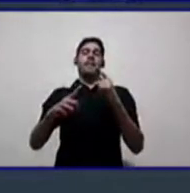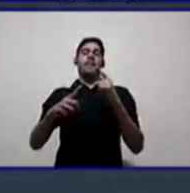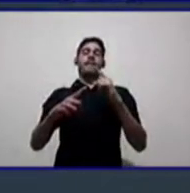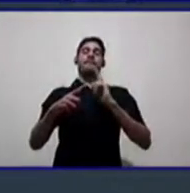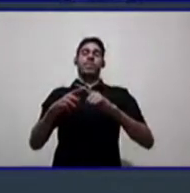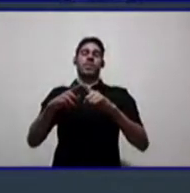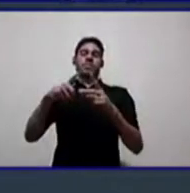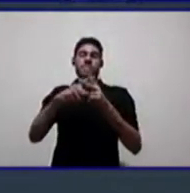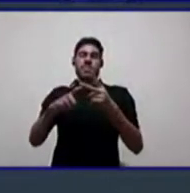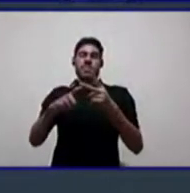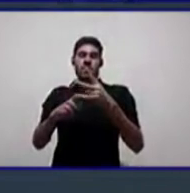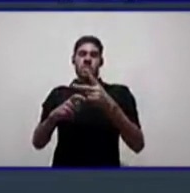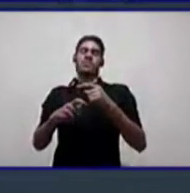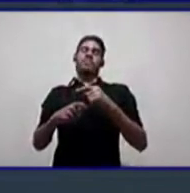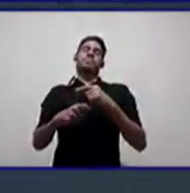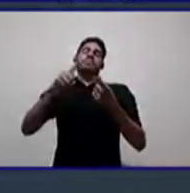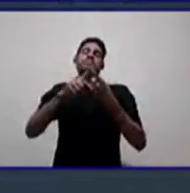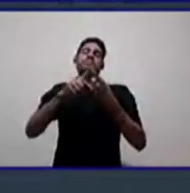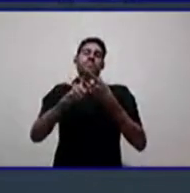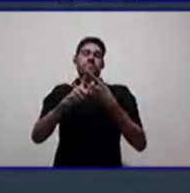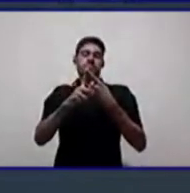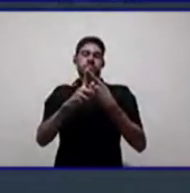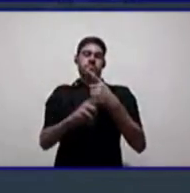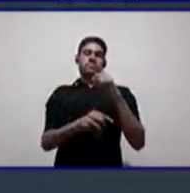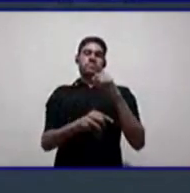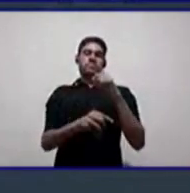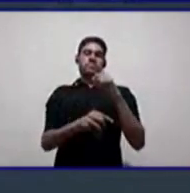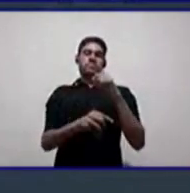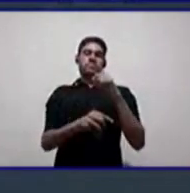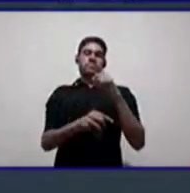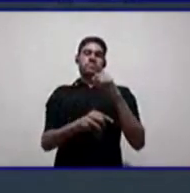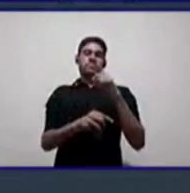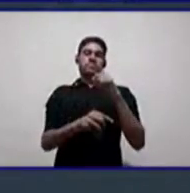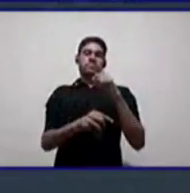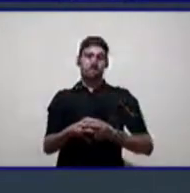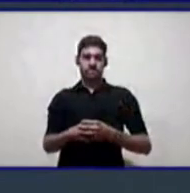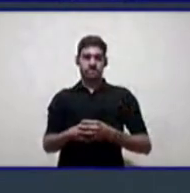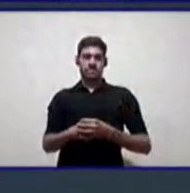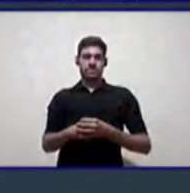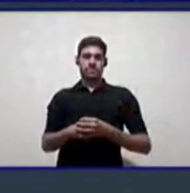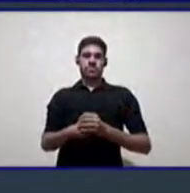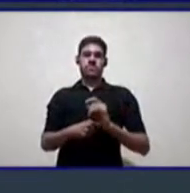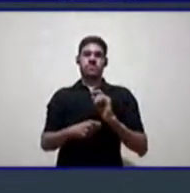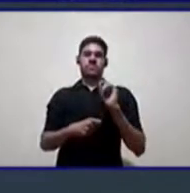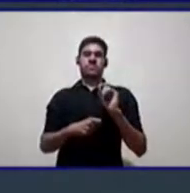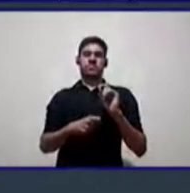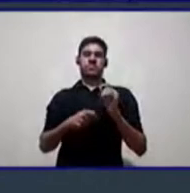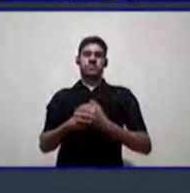Primeiro, o parágrafo aplica-se a ser